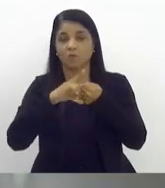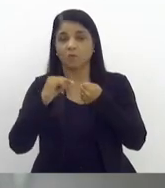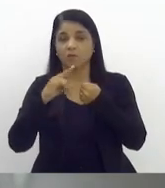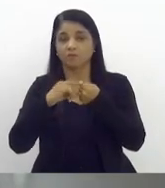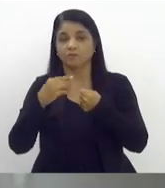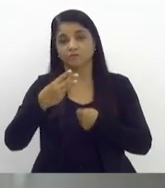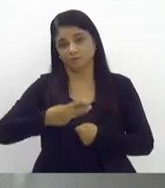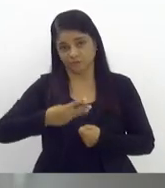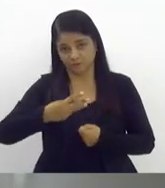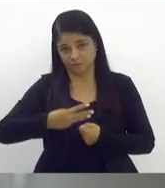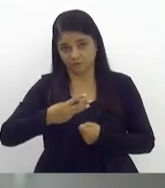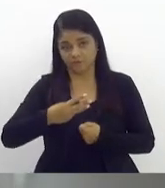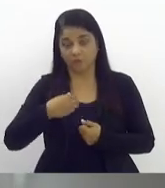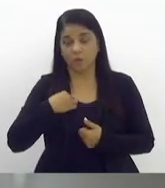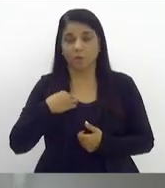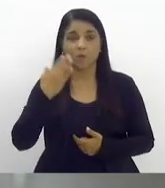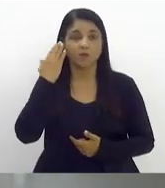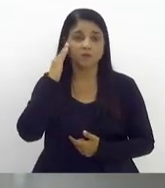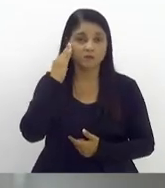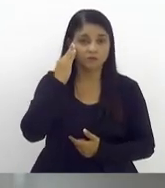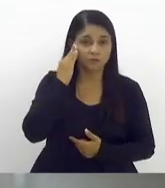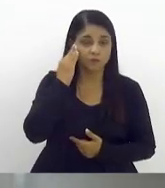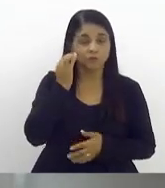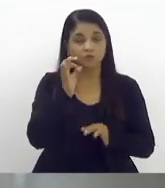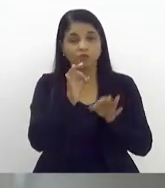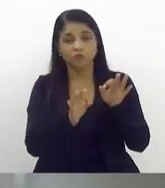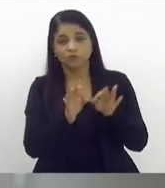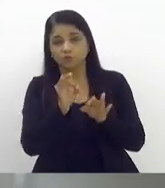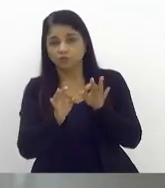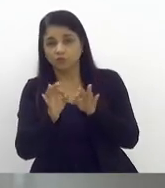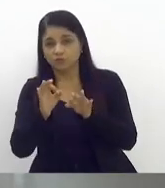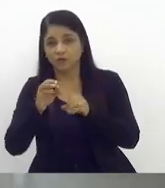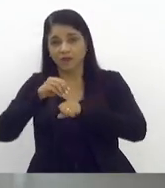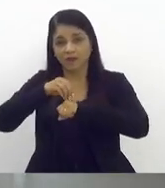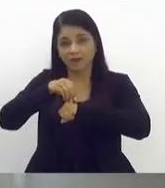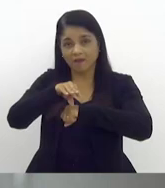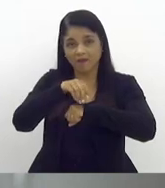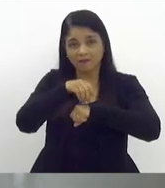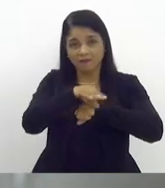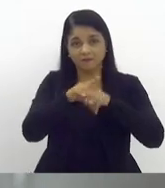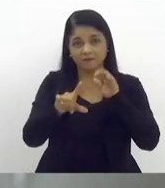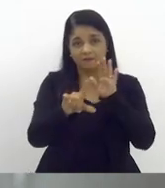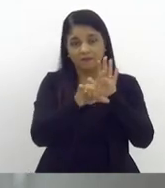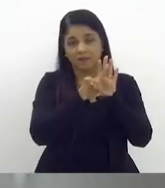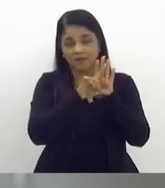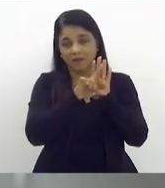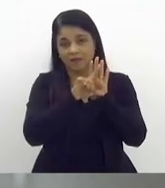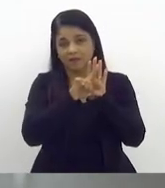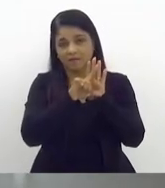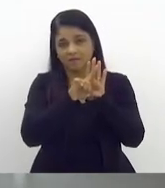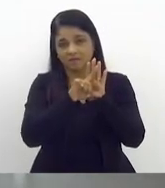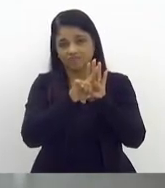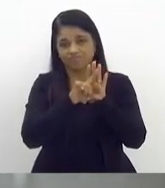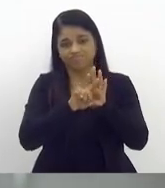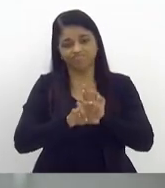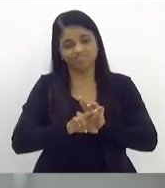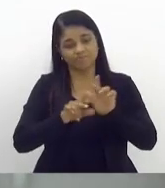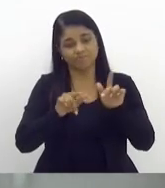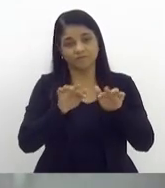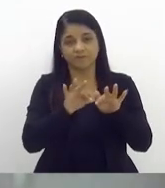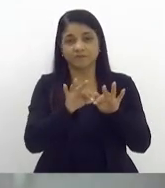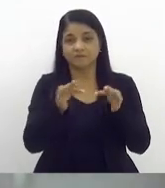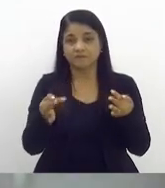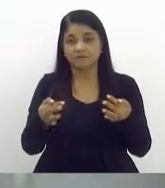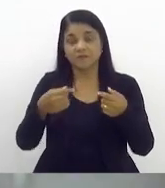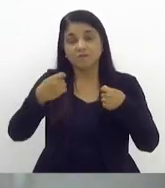Aí, no meu entendimento, se justifica a indicação legislativa, e não é simples. Porque ele tem que mudar uma